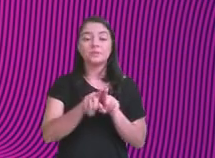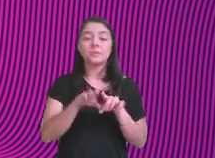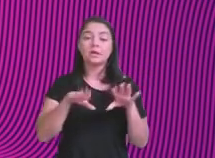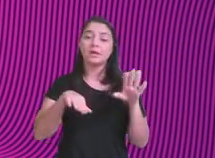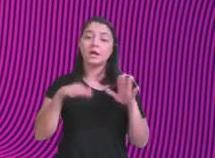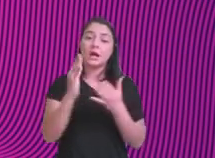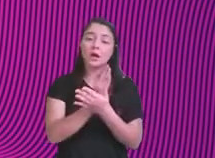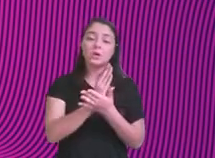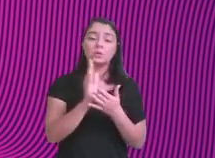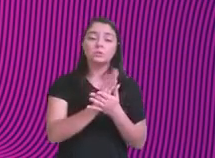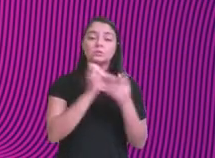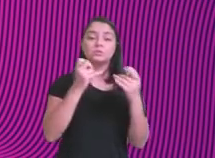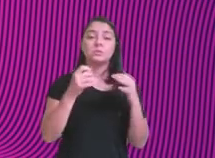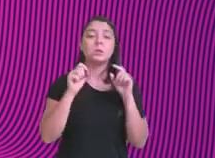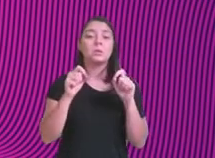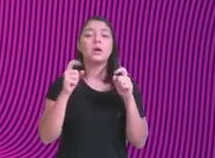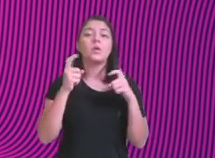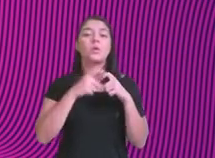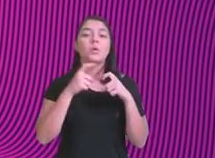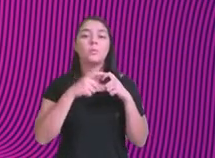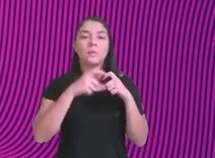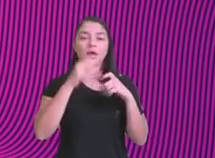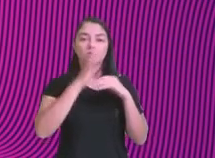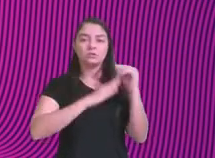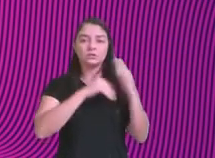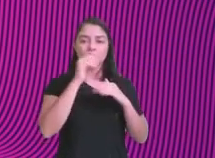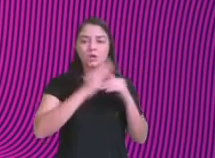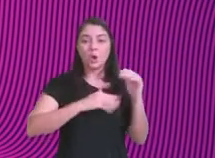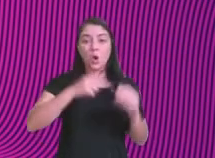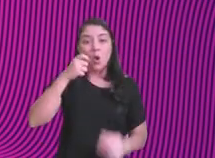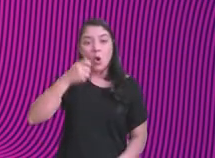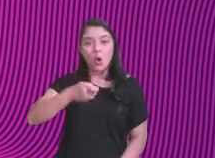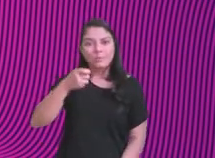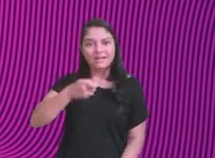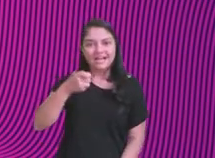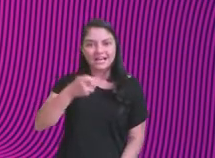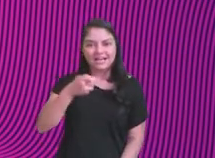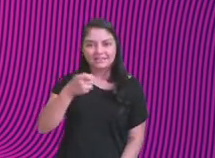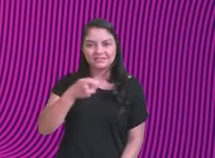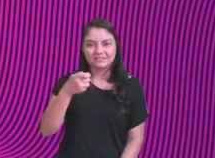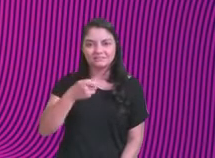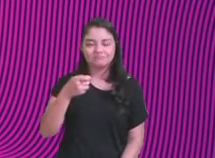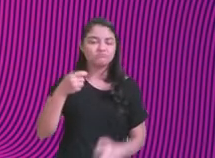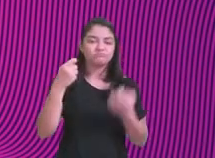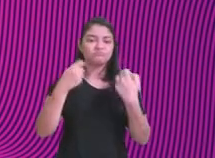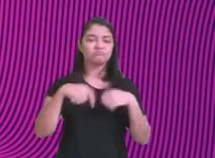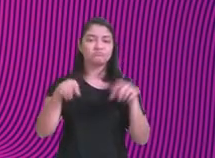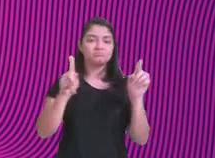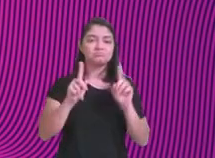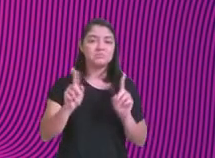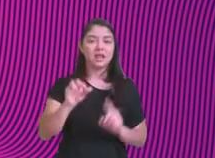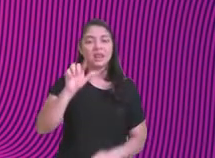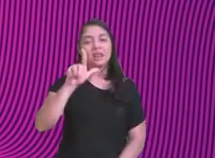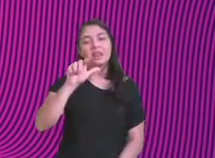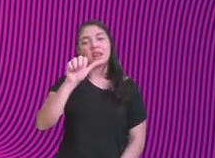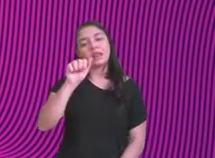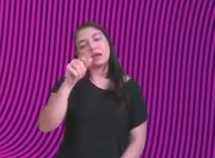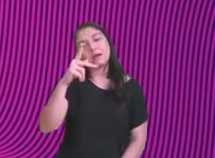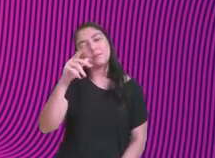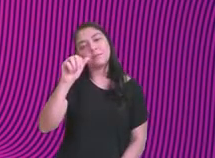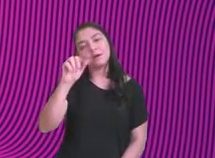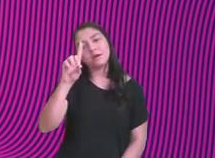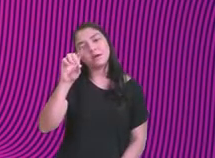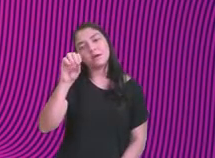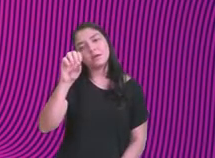dia o cirurgião ele não precisa obrigatoriamente passar pela laparoscopia ou ser um hábil